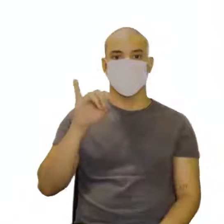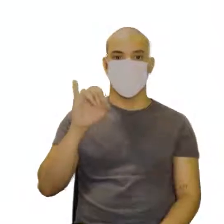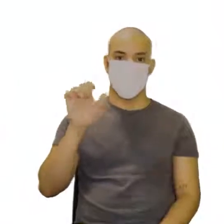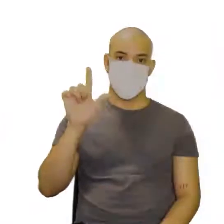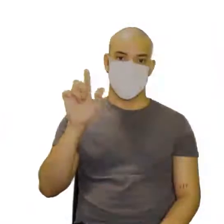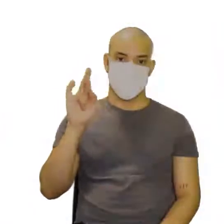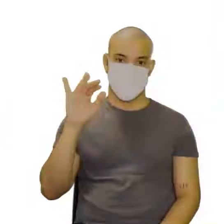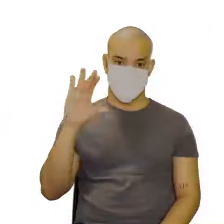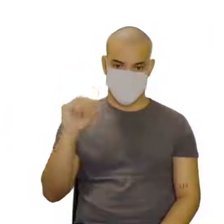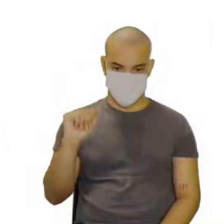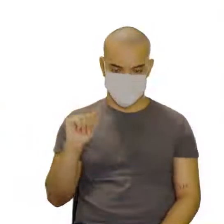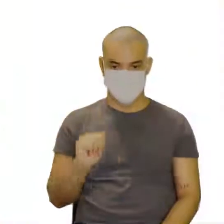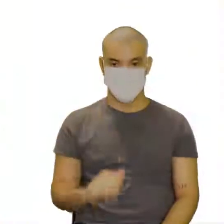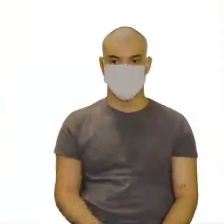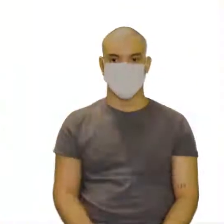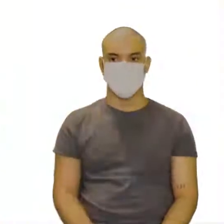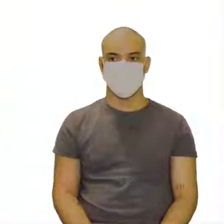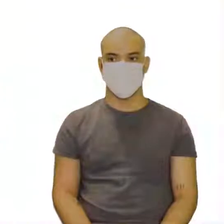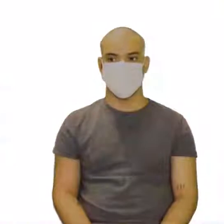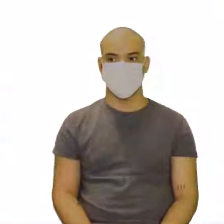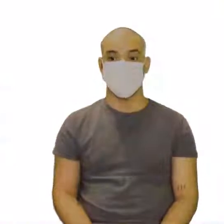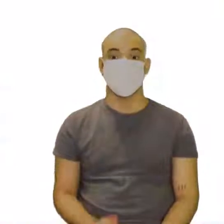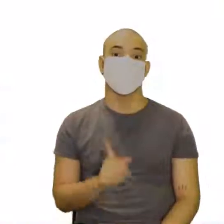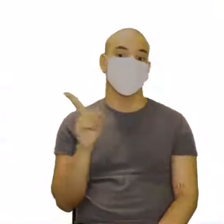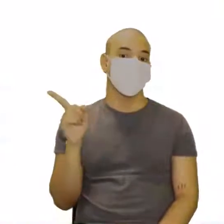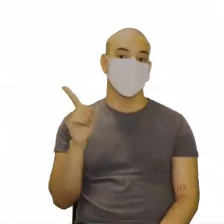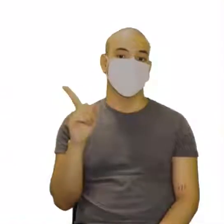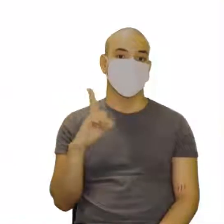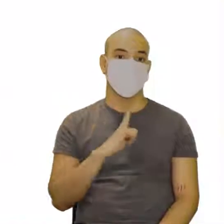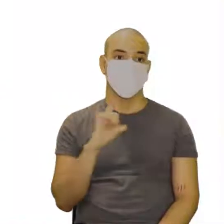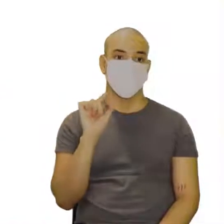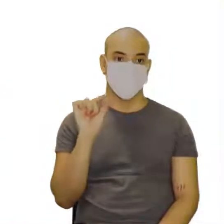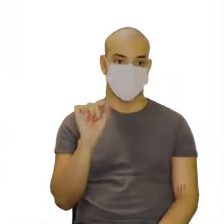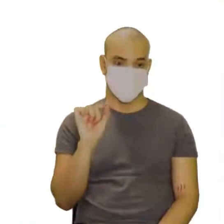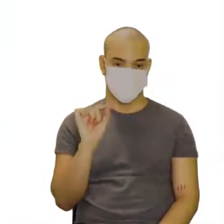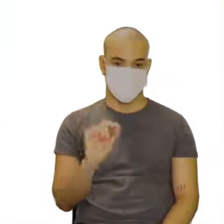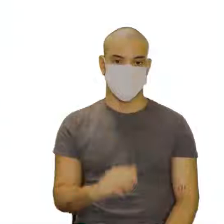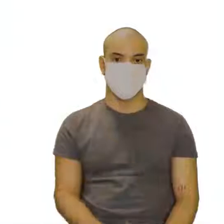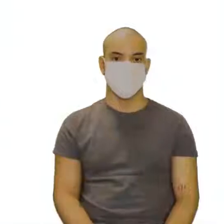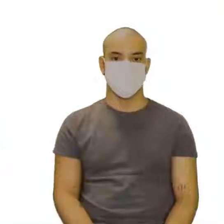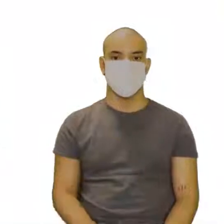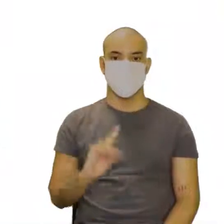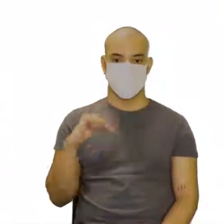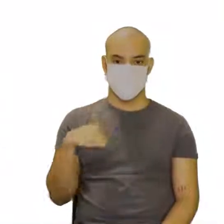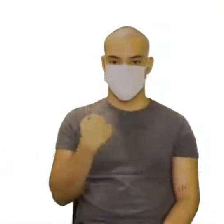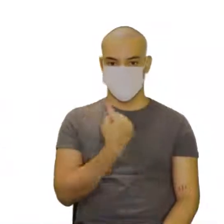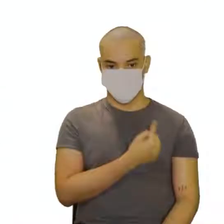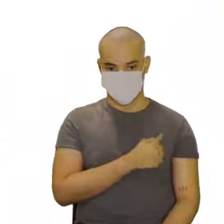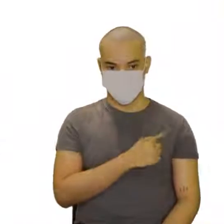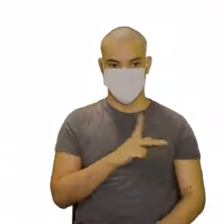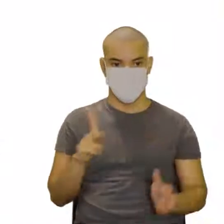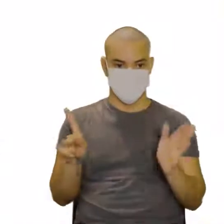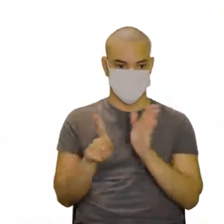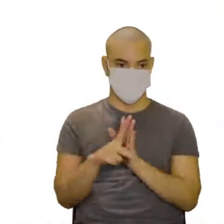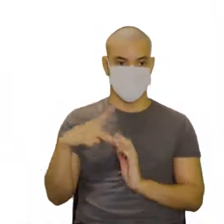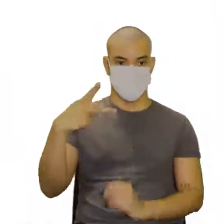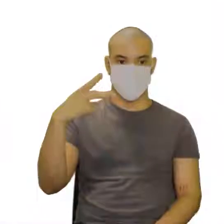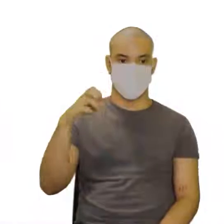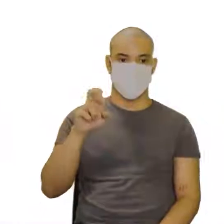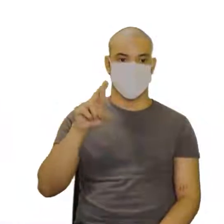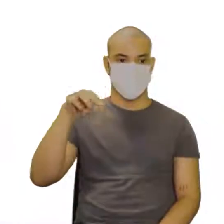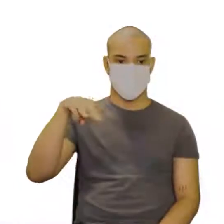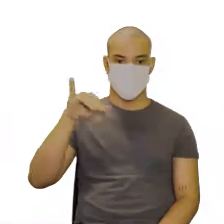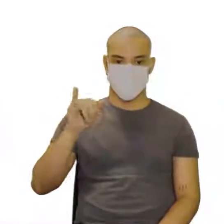Aqui, deixa eu voltar para vocês rapidinho. Aqui é a nossa constante de permissividade